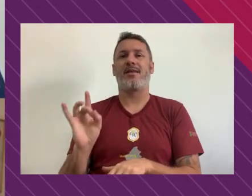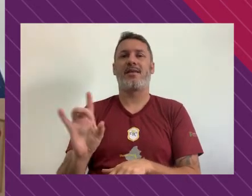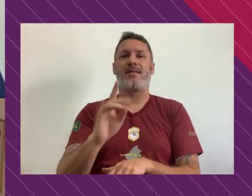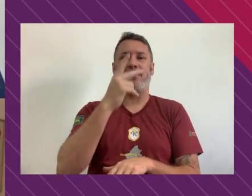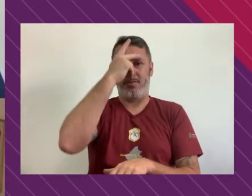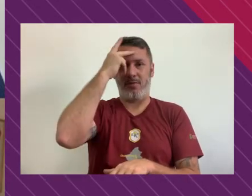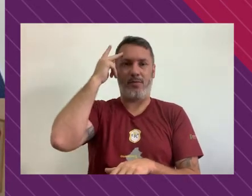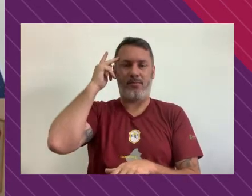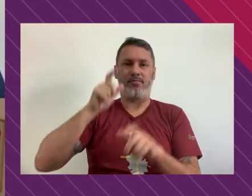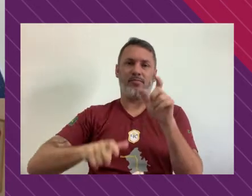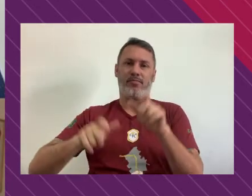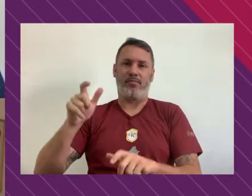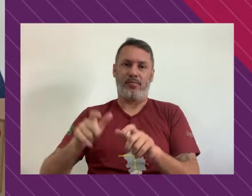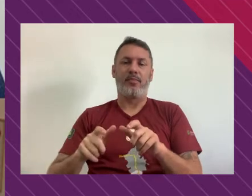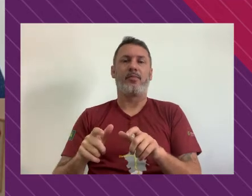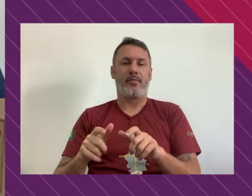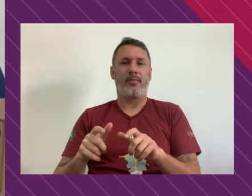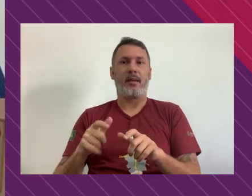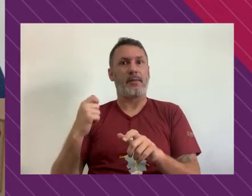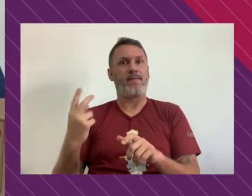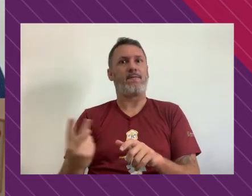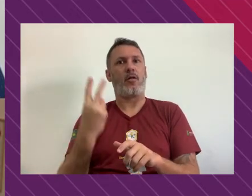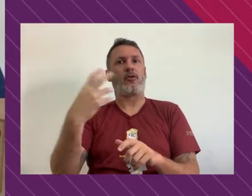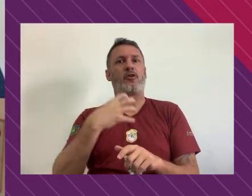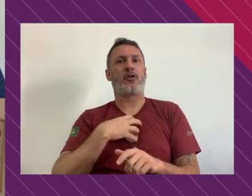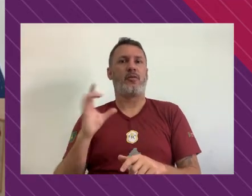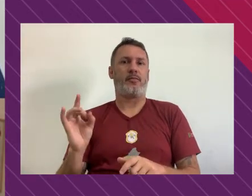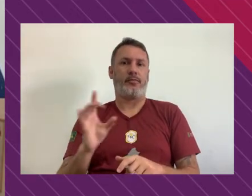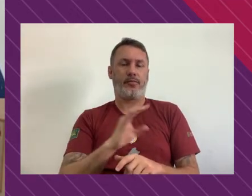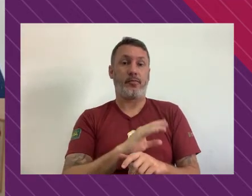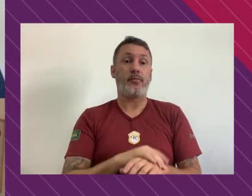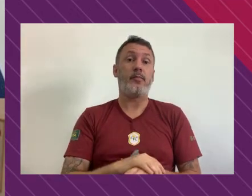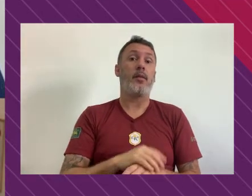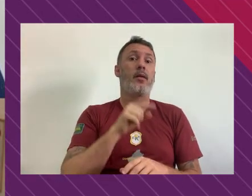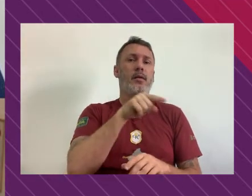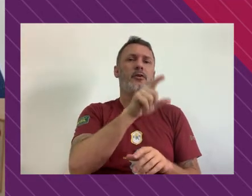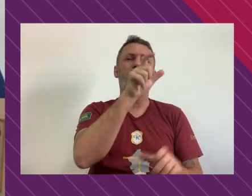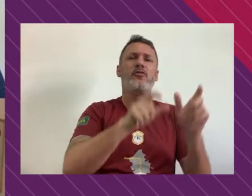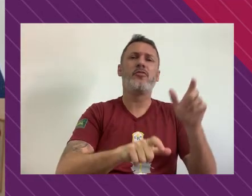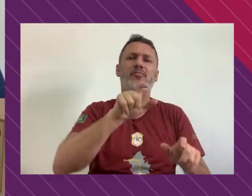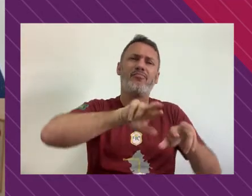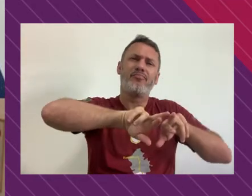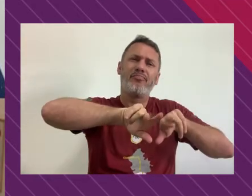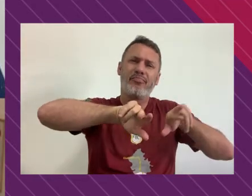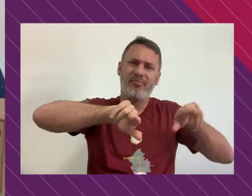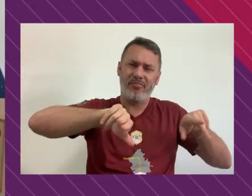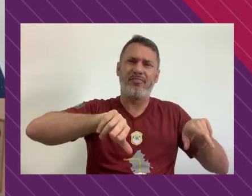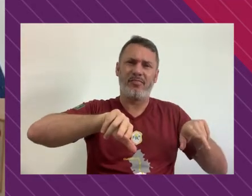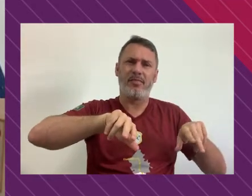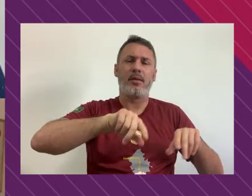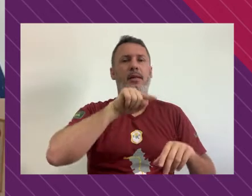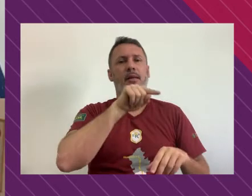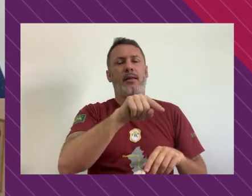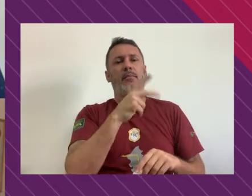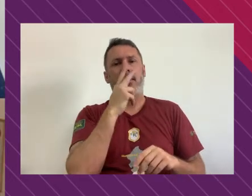características. A diversidade, ela é um desafio que aparece como algo de